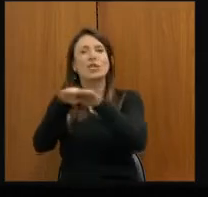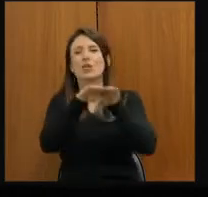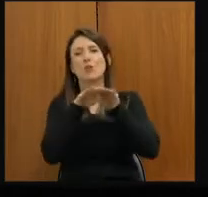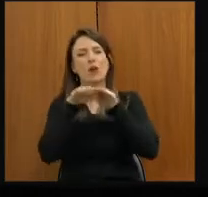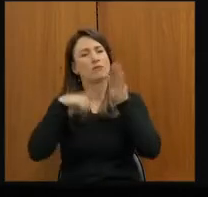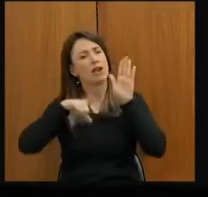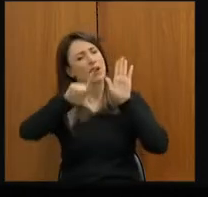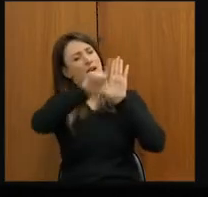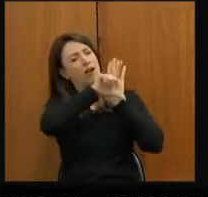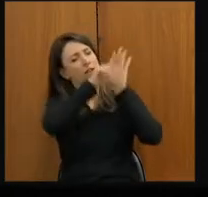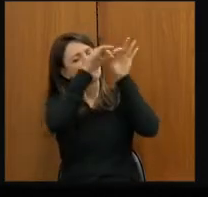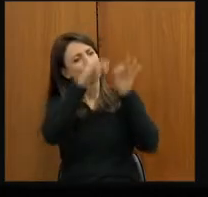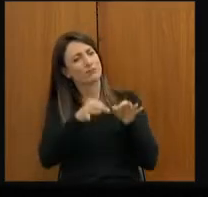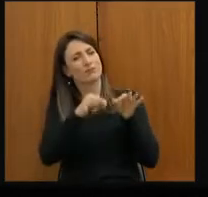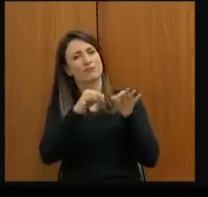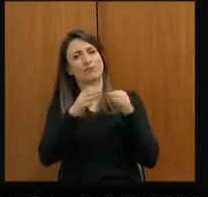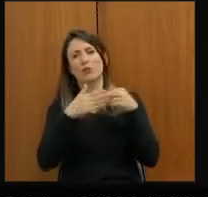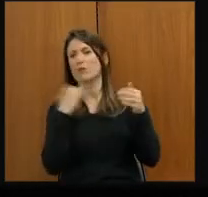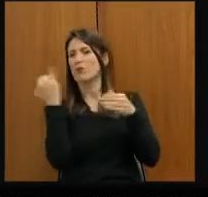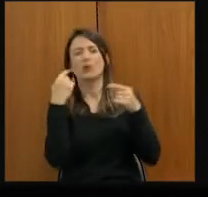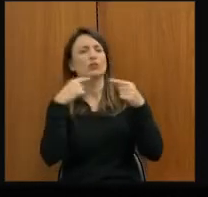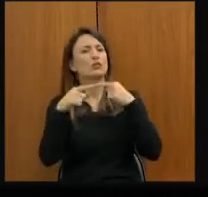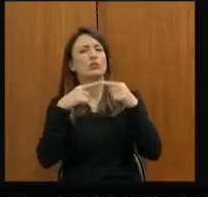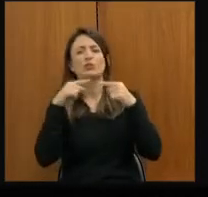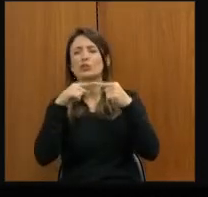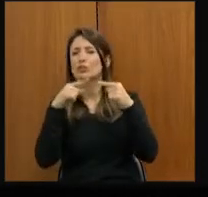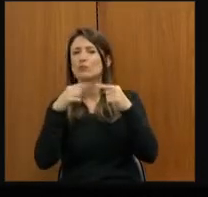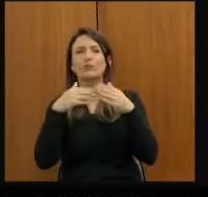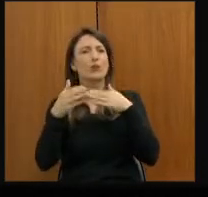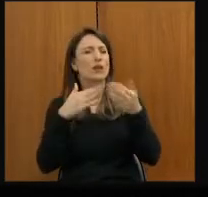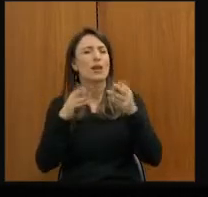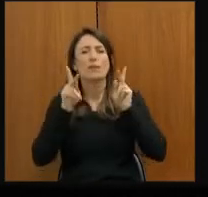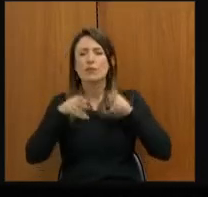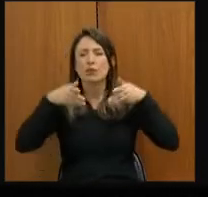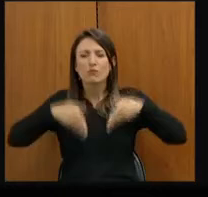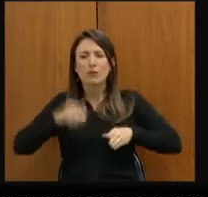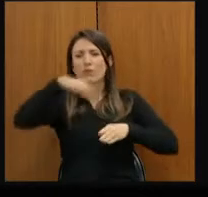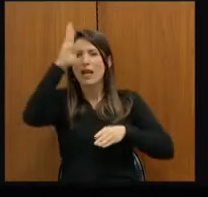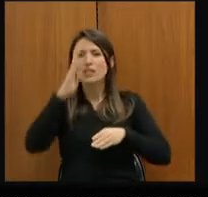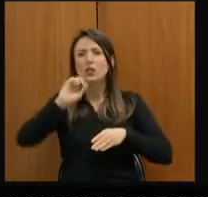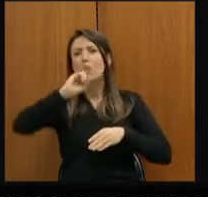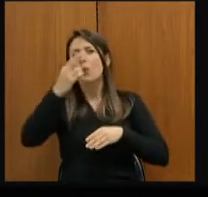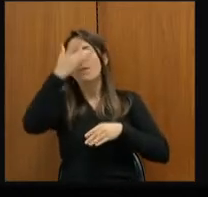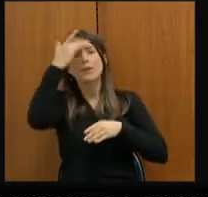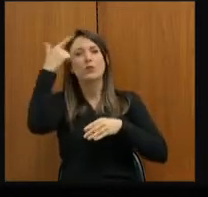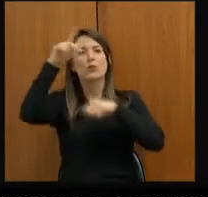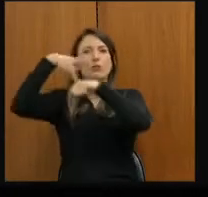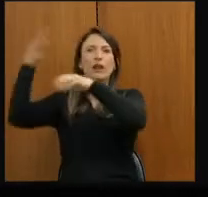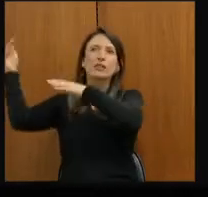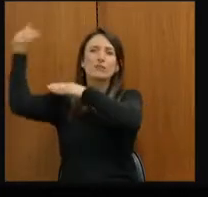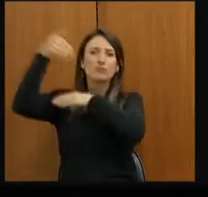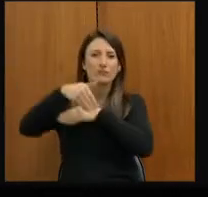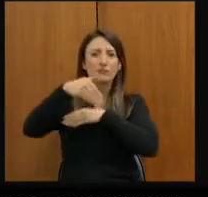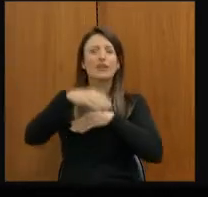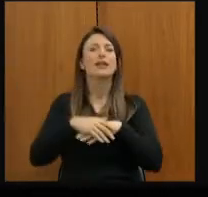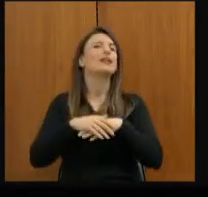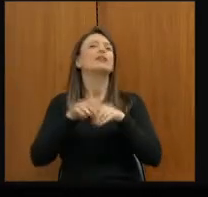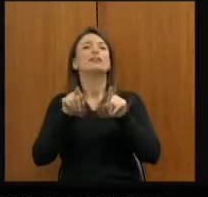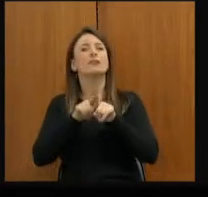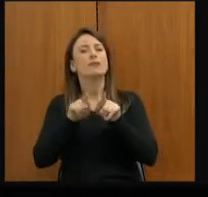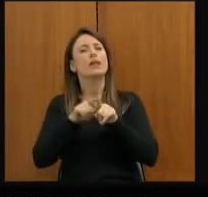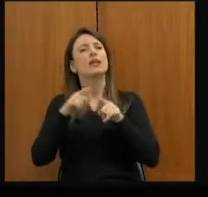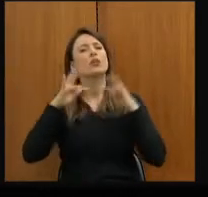natureza garantindo-se aos brasileiros e aos estrangeiros a inviolabilidade do direito à vida